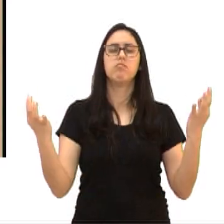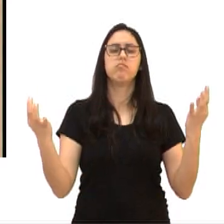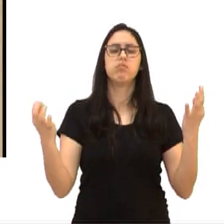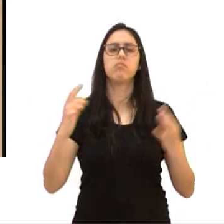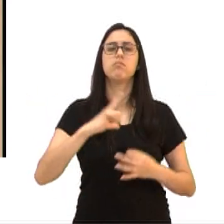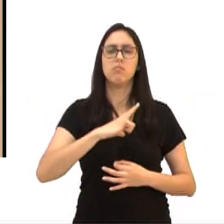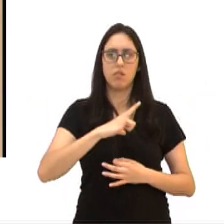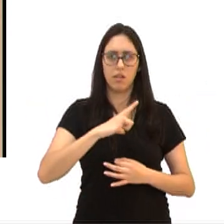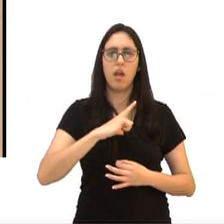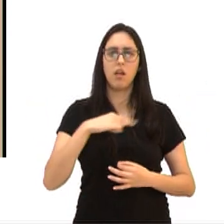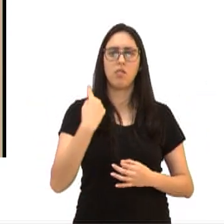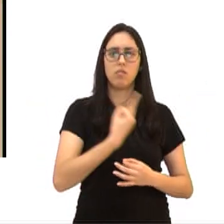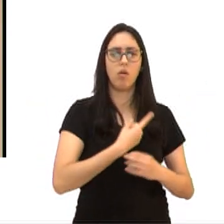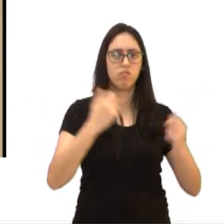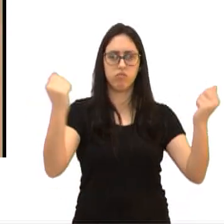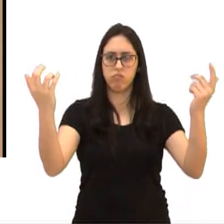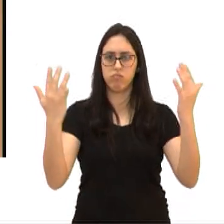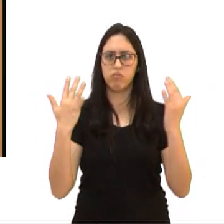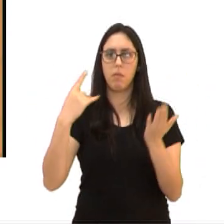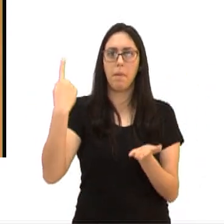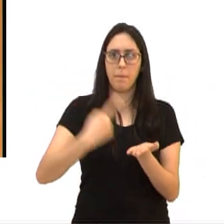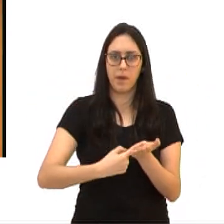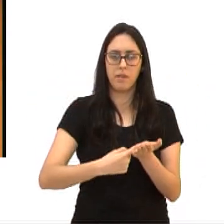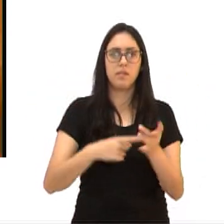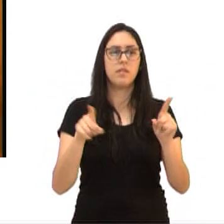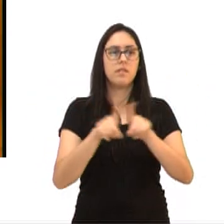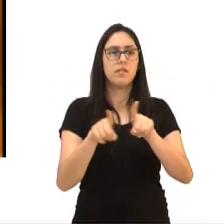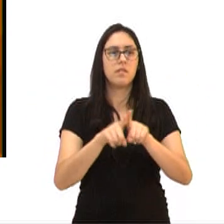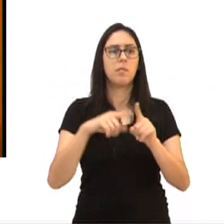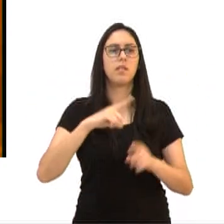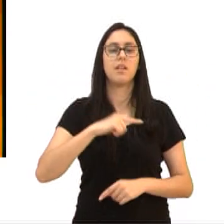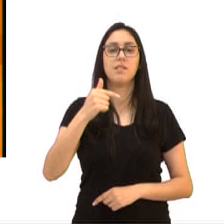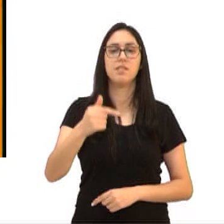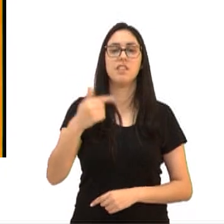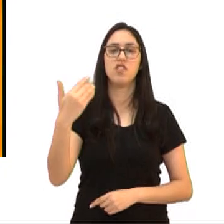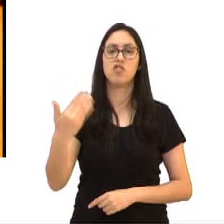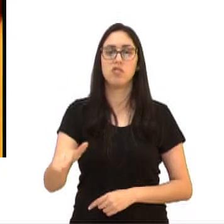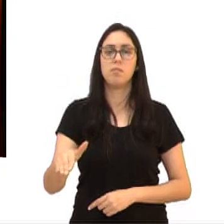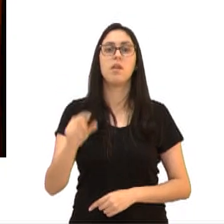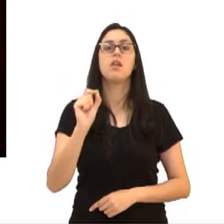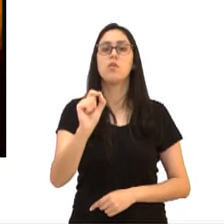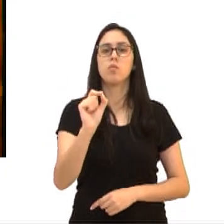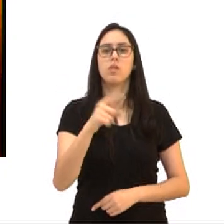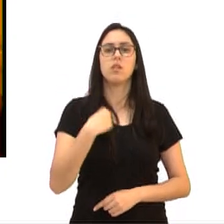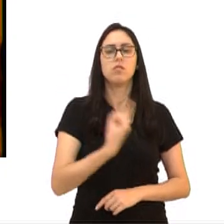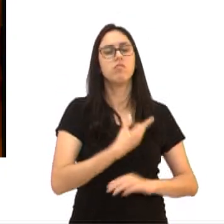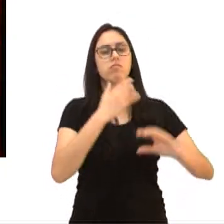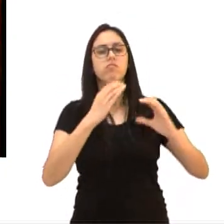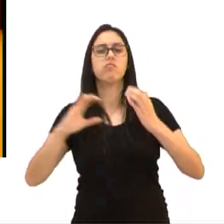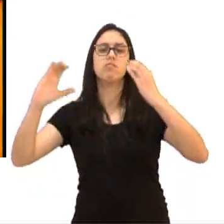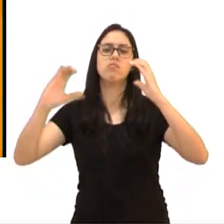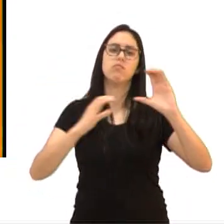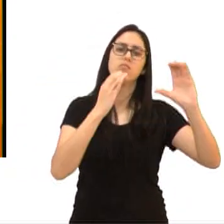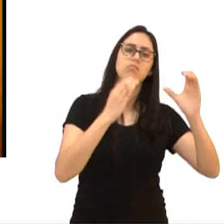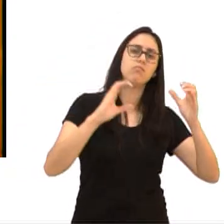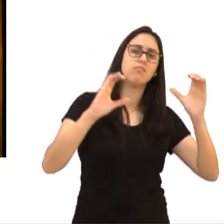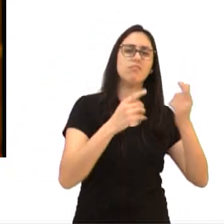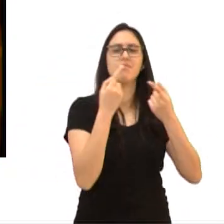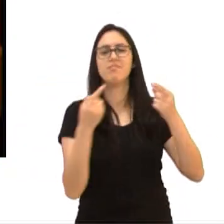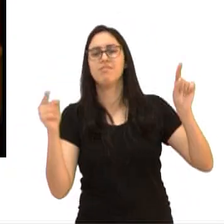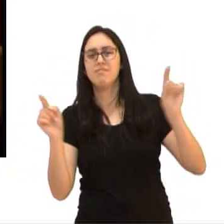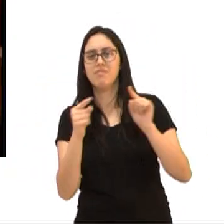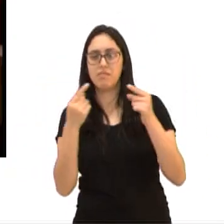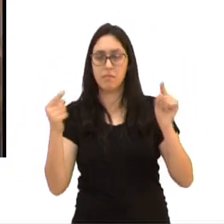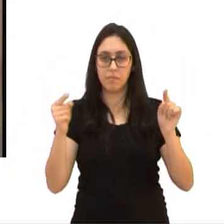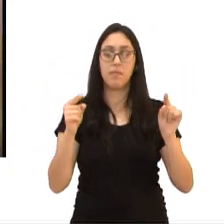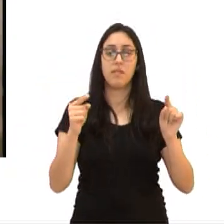rosário. Às 7:30, o altar abre novamente. Cantamos um pouco mais e depois temos a aula.